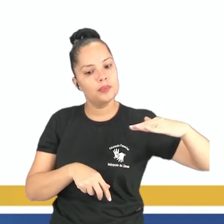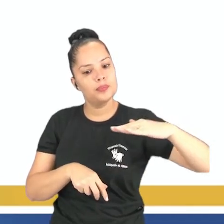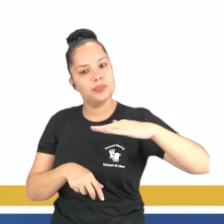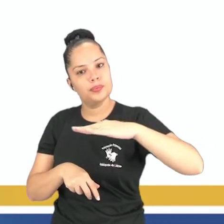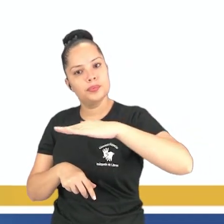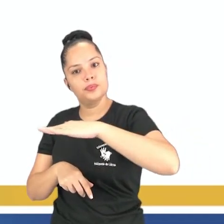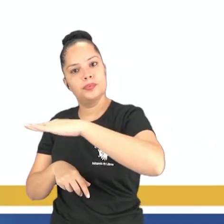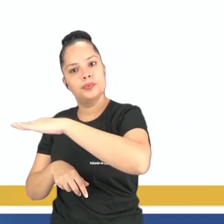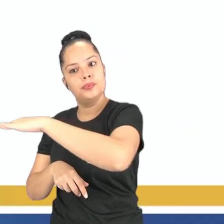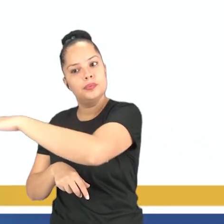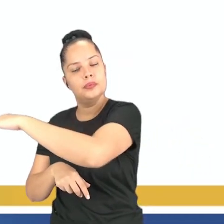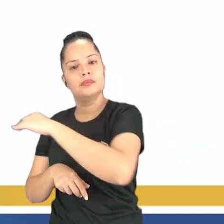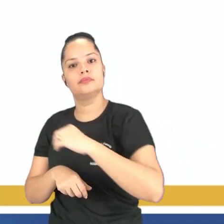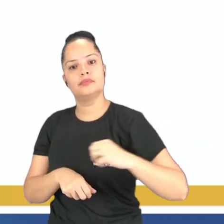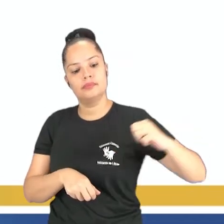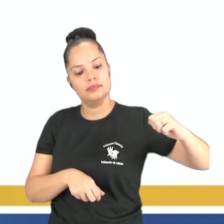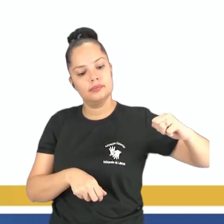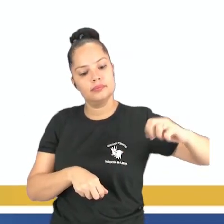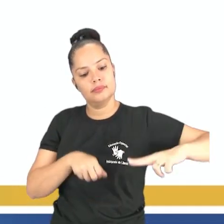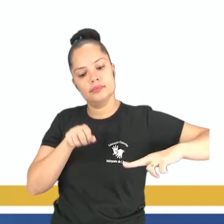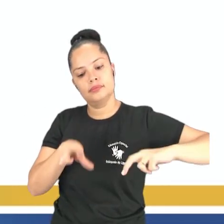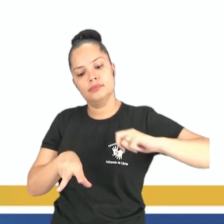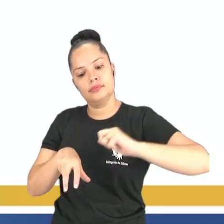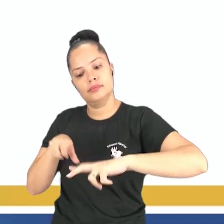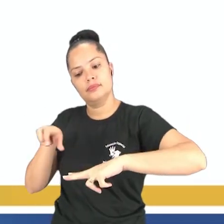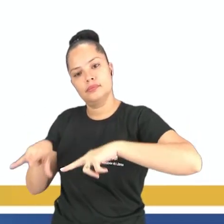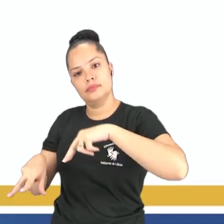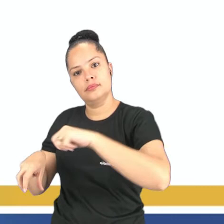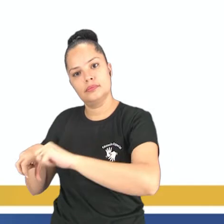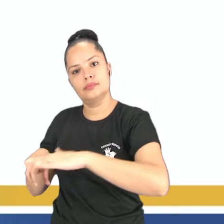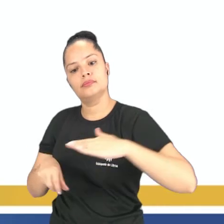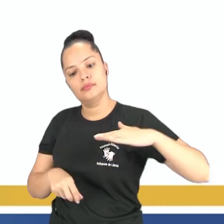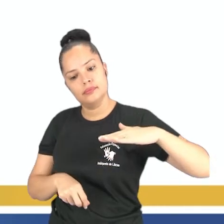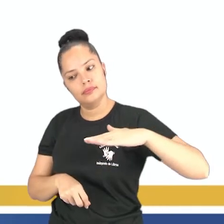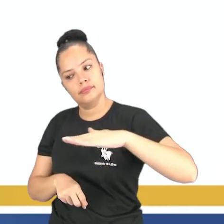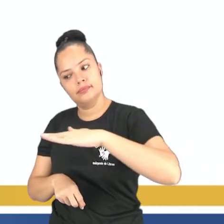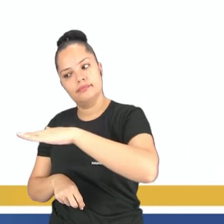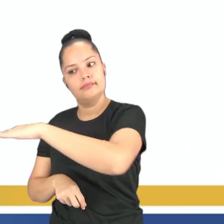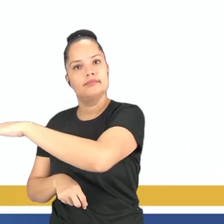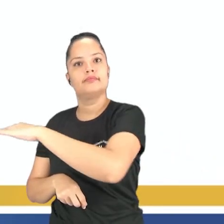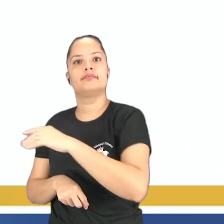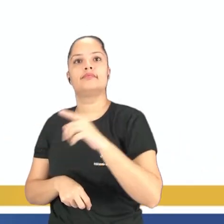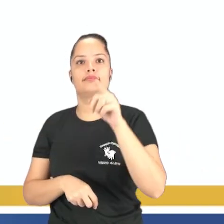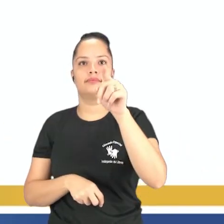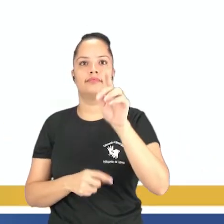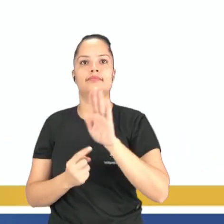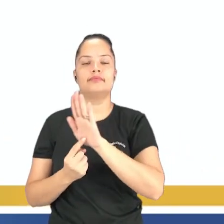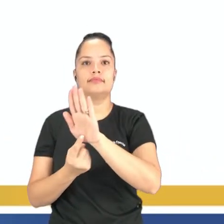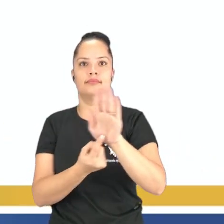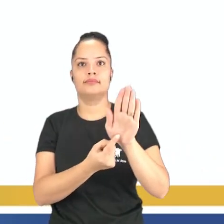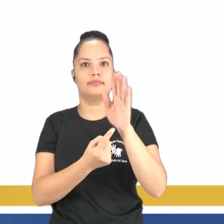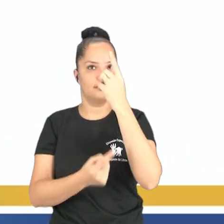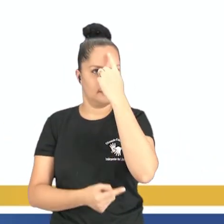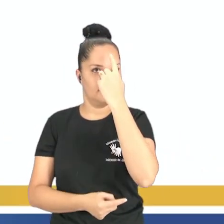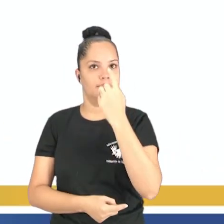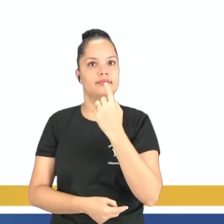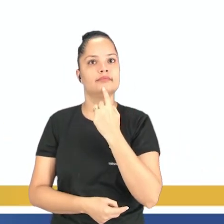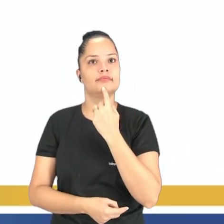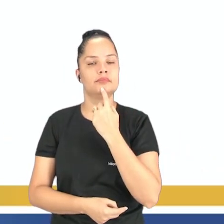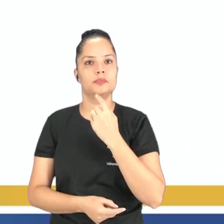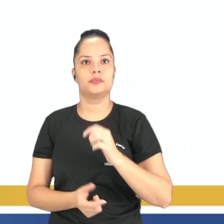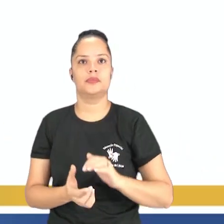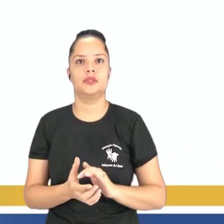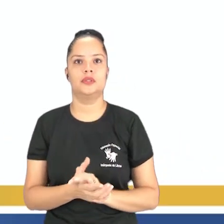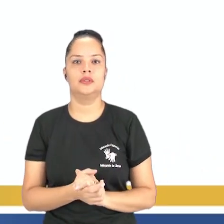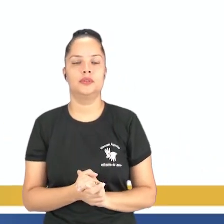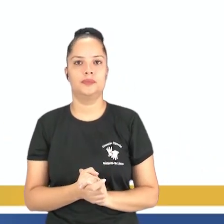mesma direção e a magnitude aí do passarinho, olha, da imagem dele, né, que aparece sendo repetida a uma